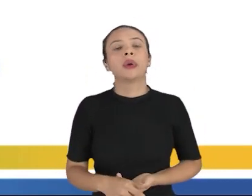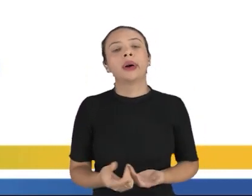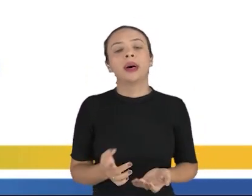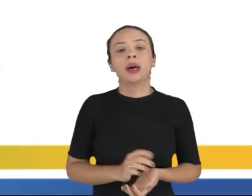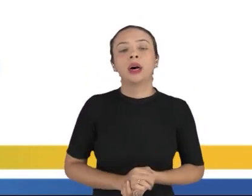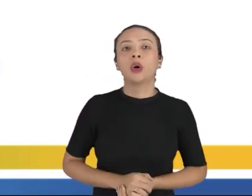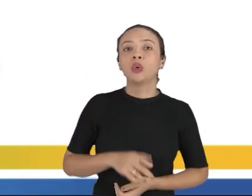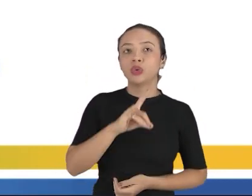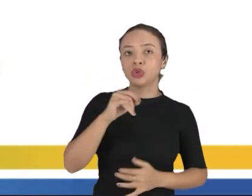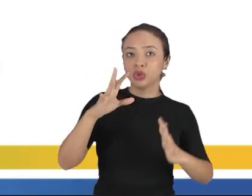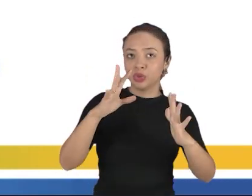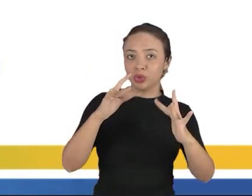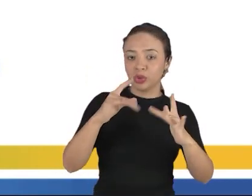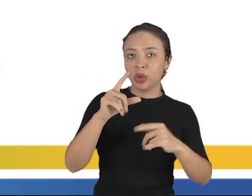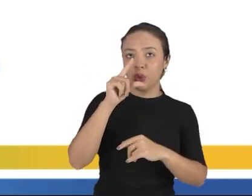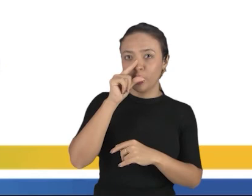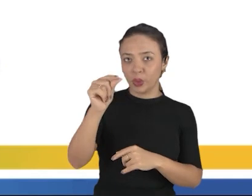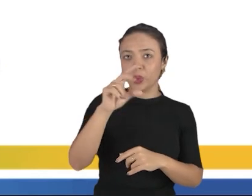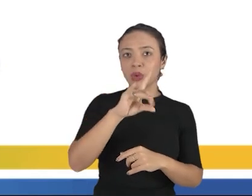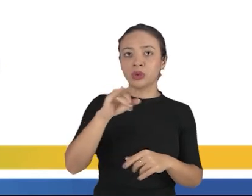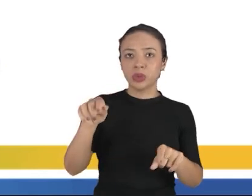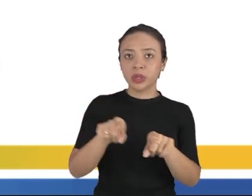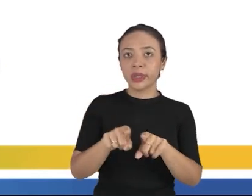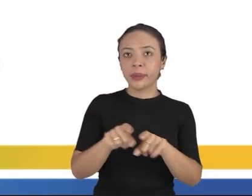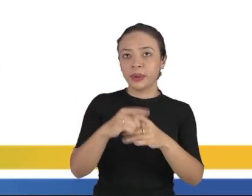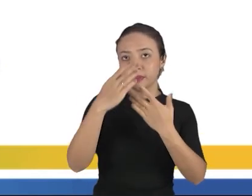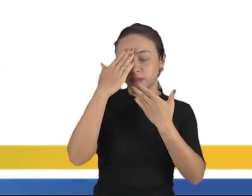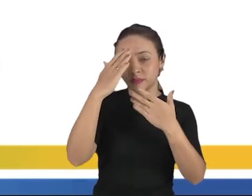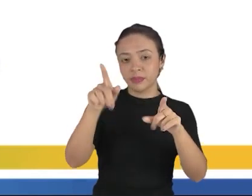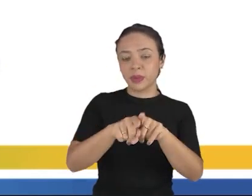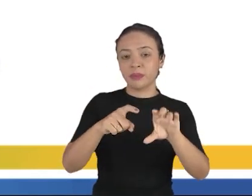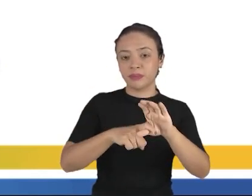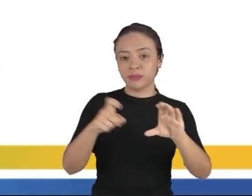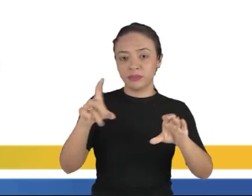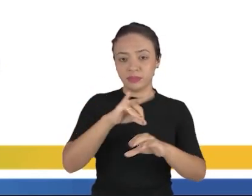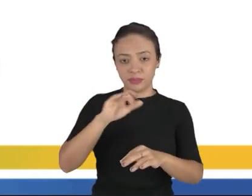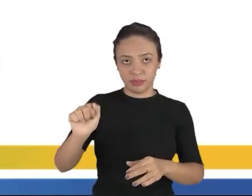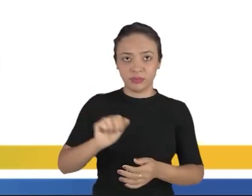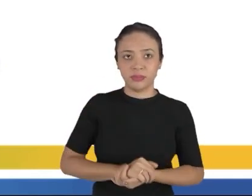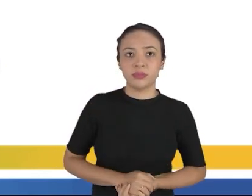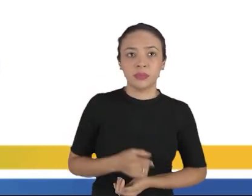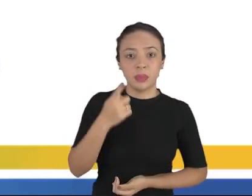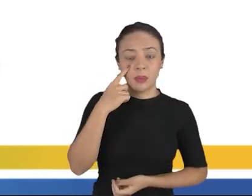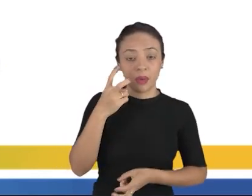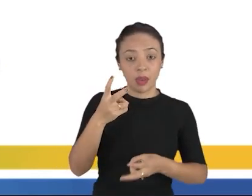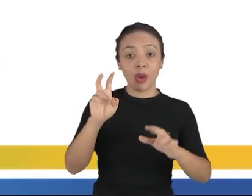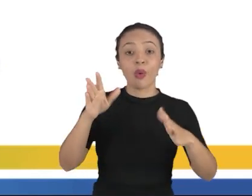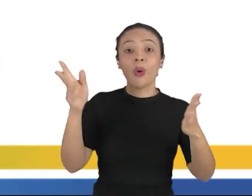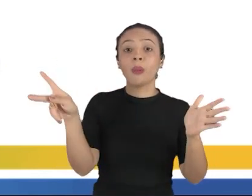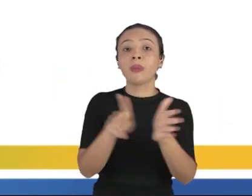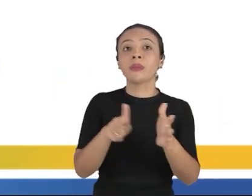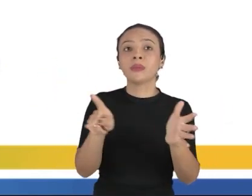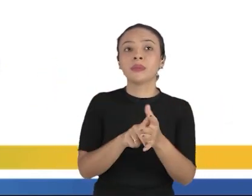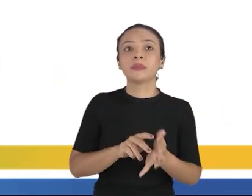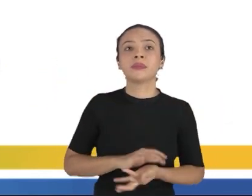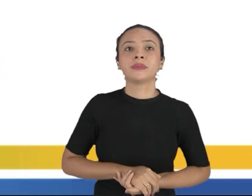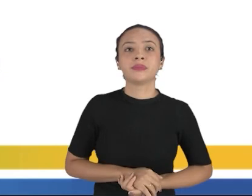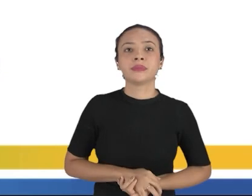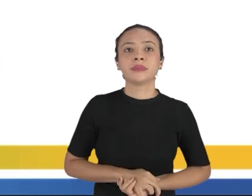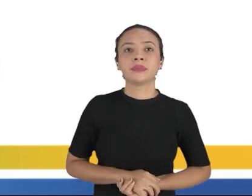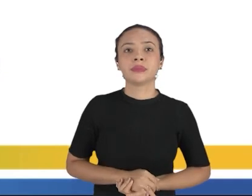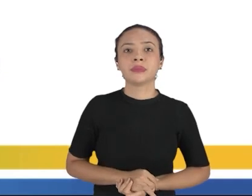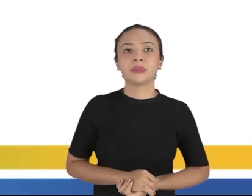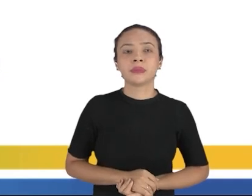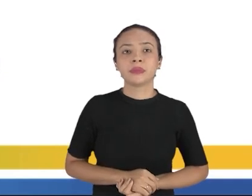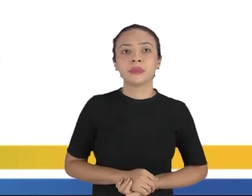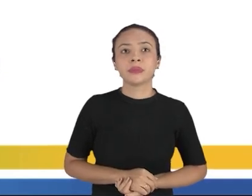Halloween, Thanksgiving e Independence Day. Vamos ver as descrições e ver a qual data ela se encaixa. Então, na letra A, comemora-se a assinatura